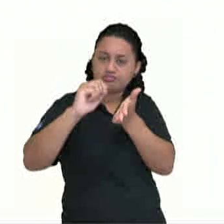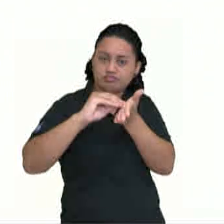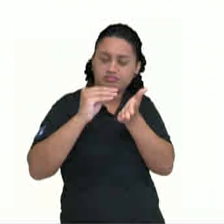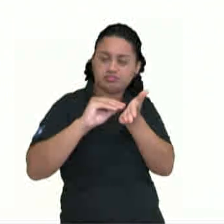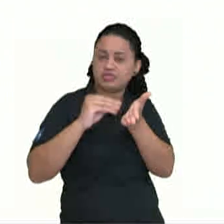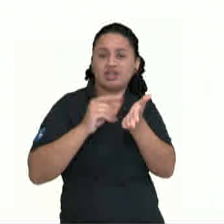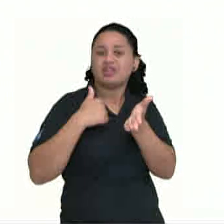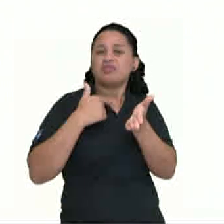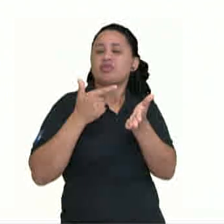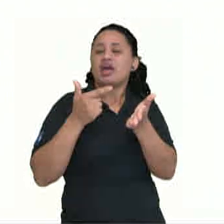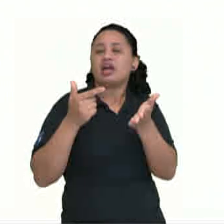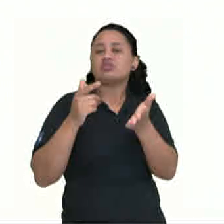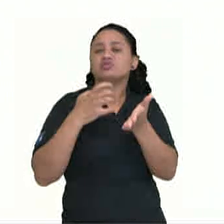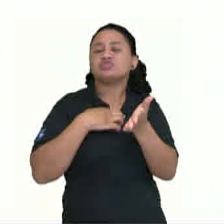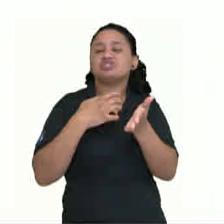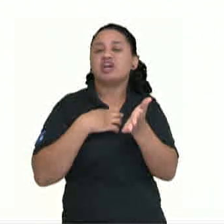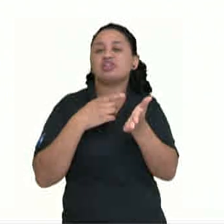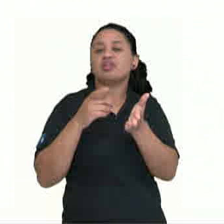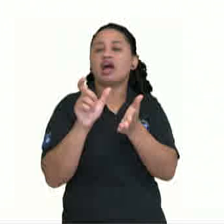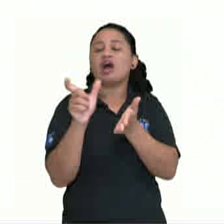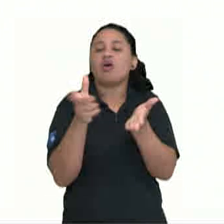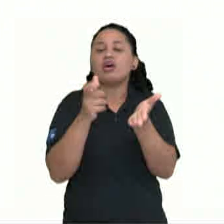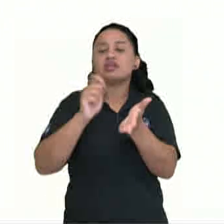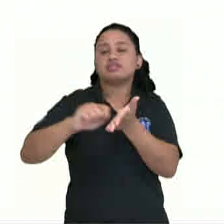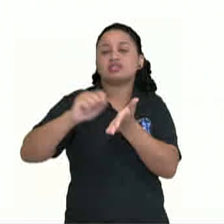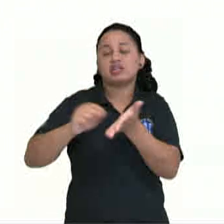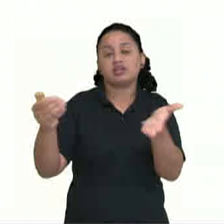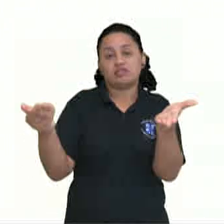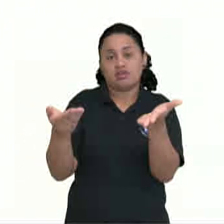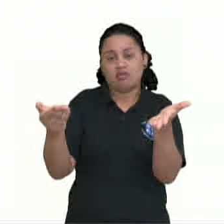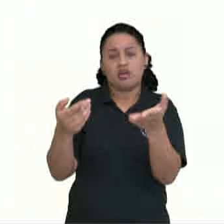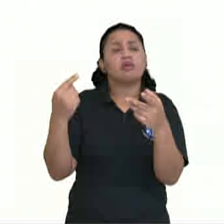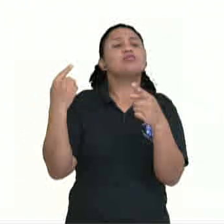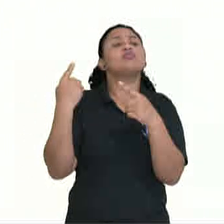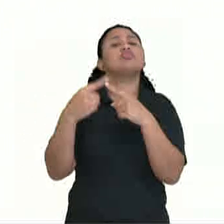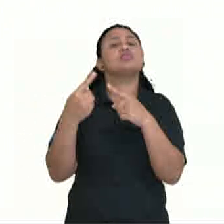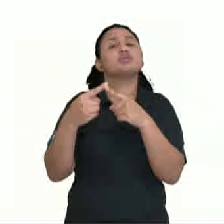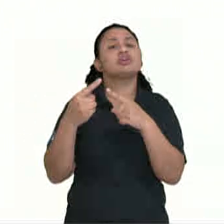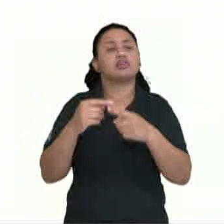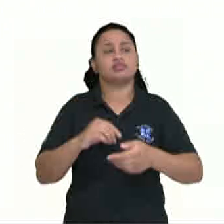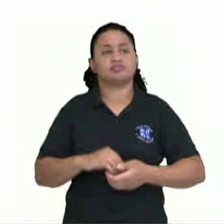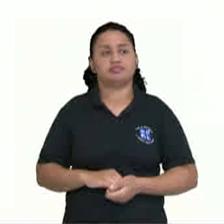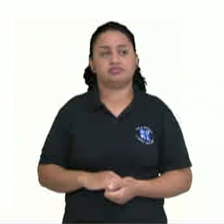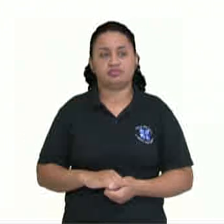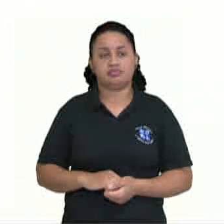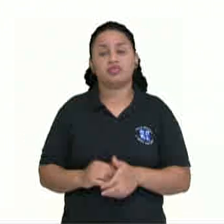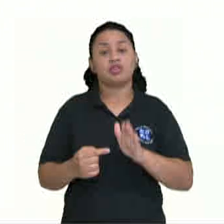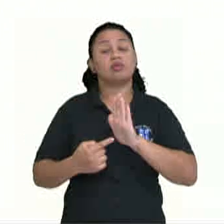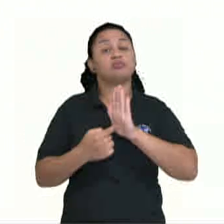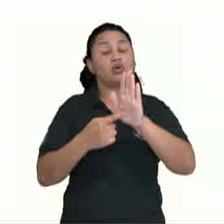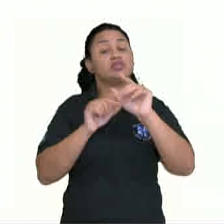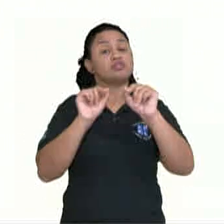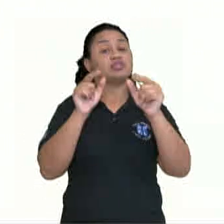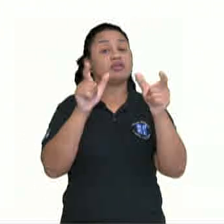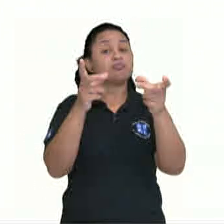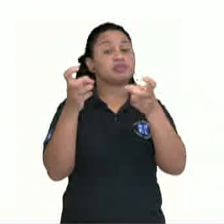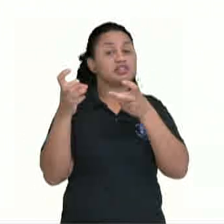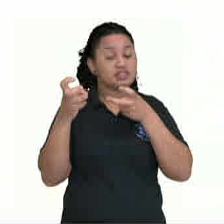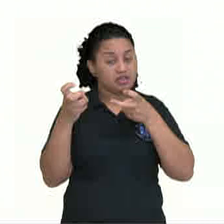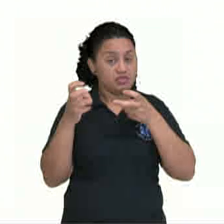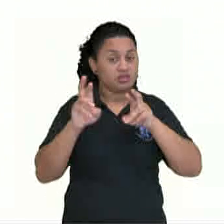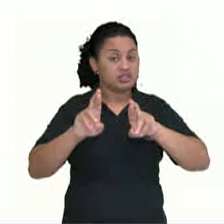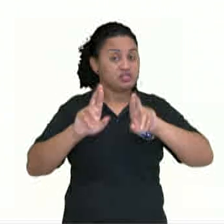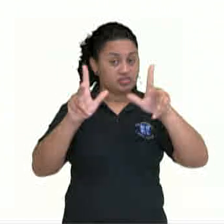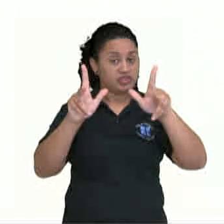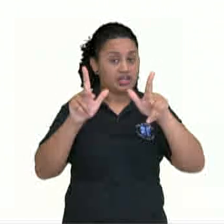com a atual ortografia oficial da língua portuguesa. Por quê? Aponte o que você reconheceu como diferente na escrita.